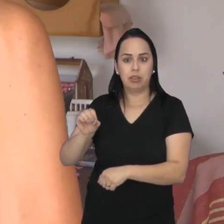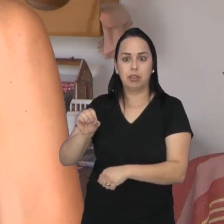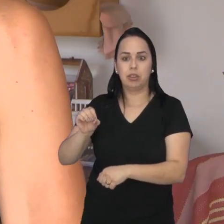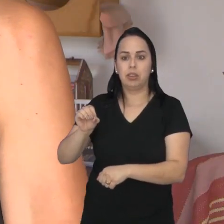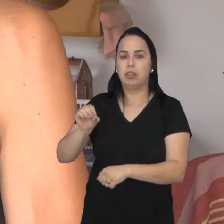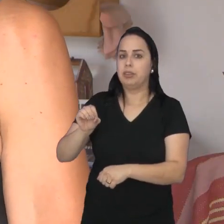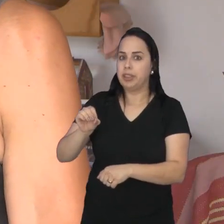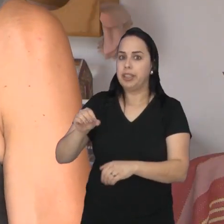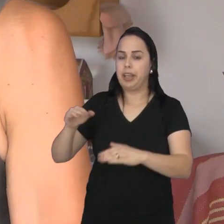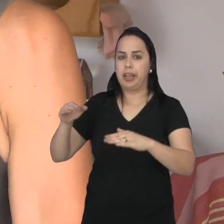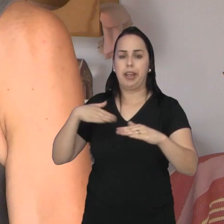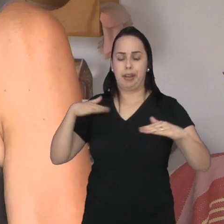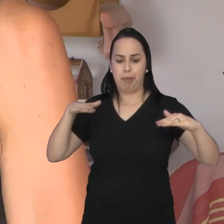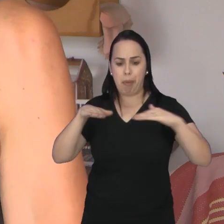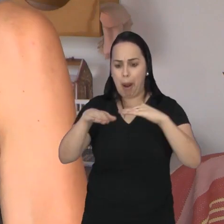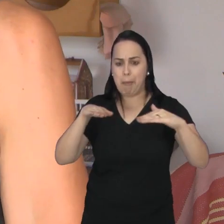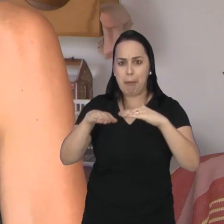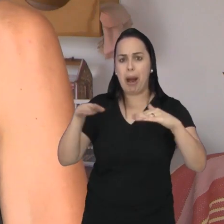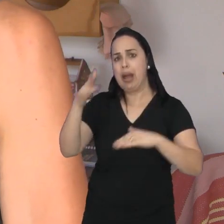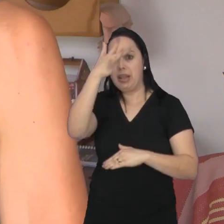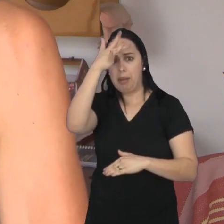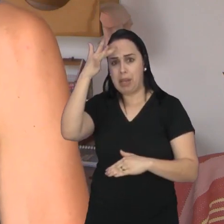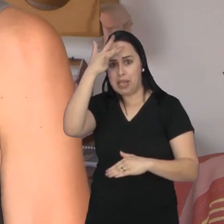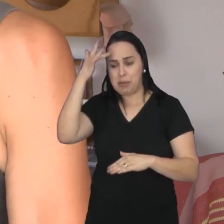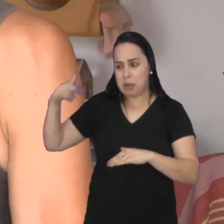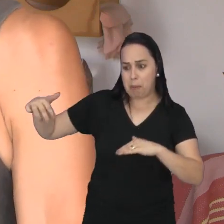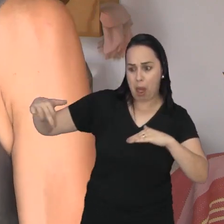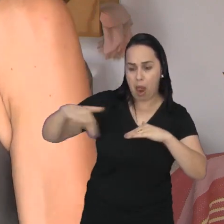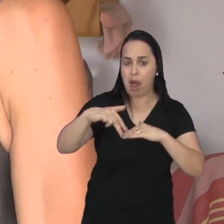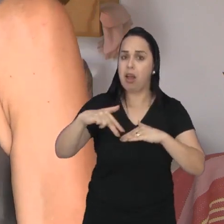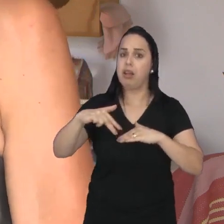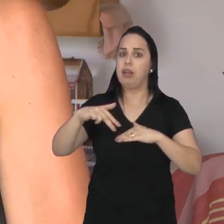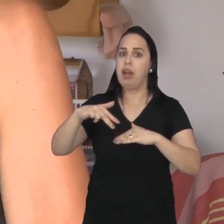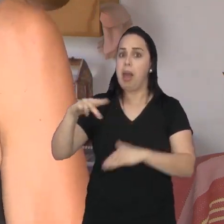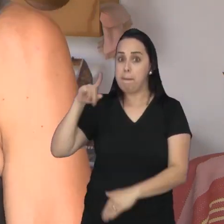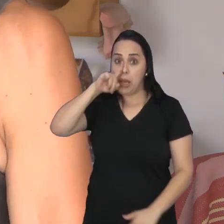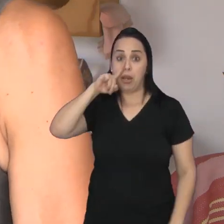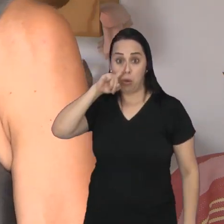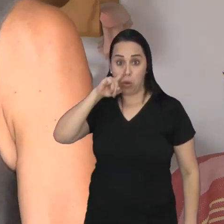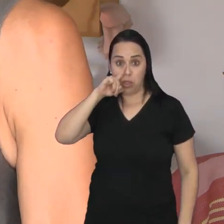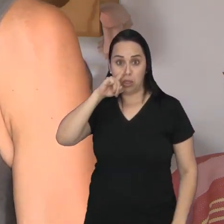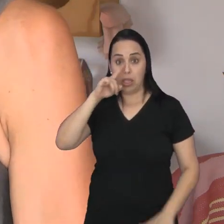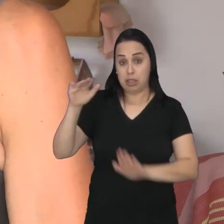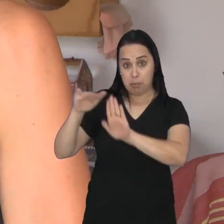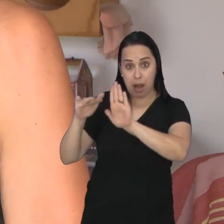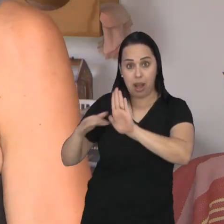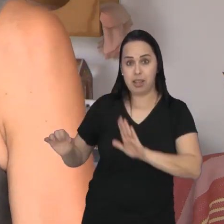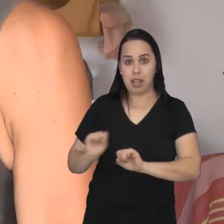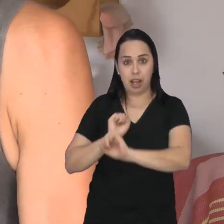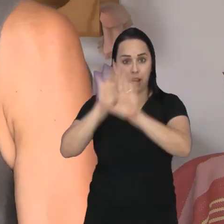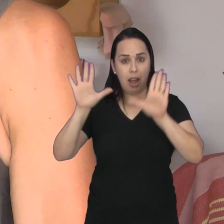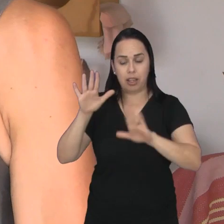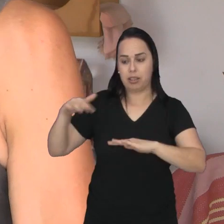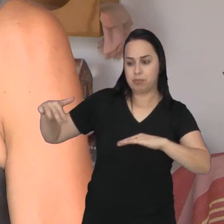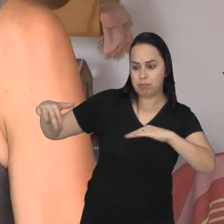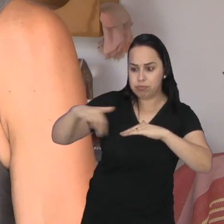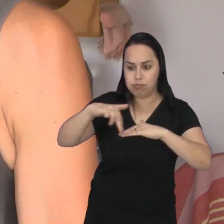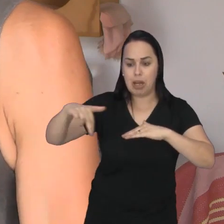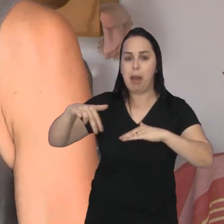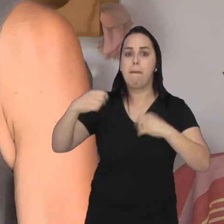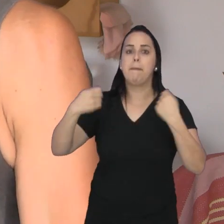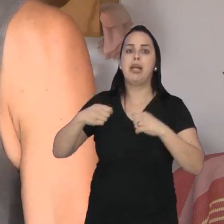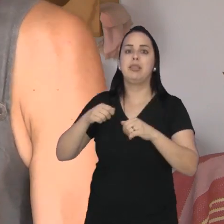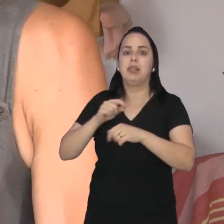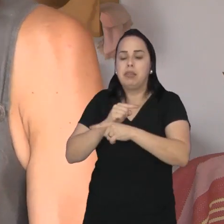pontos cruciais de travessias de muito pedestre. Isso é criminoso. Existe uma norma clara. Lugares com grande circulação